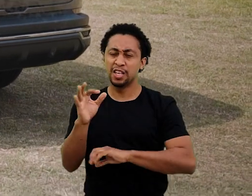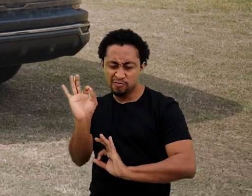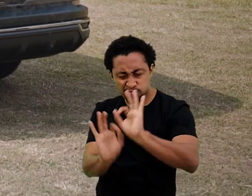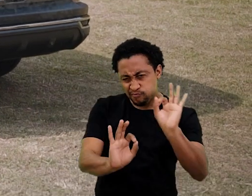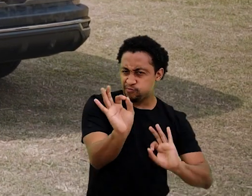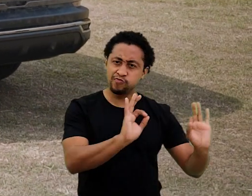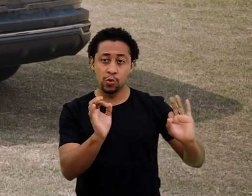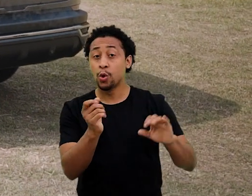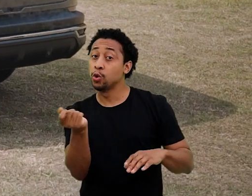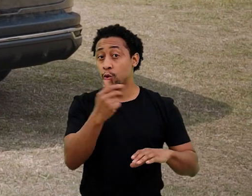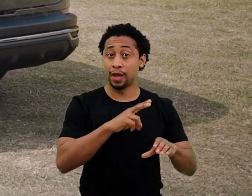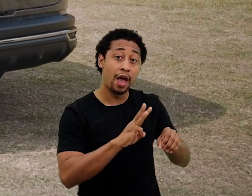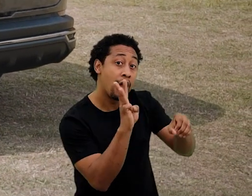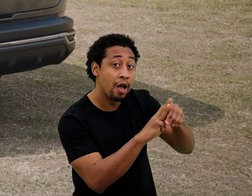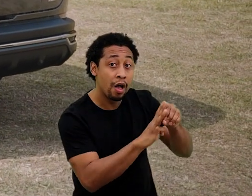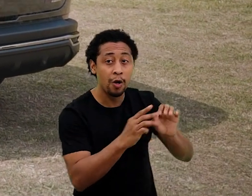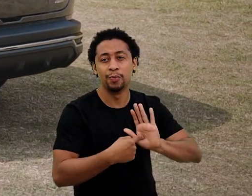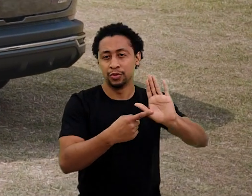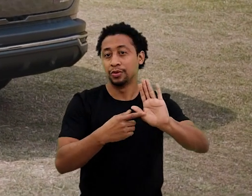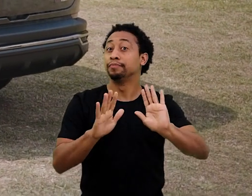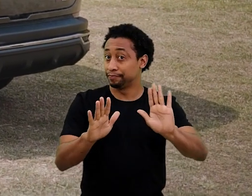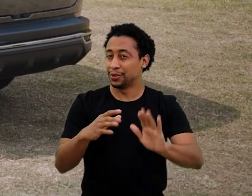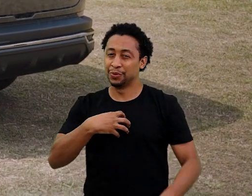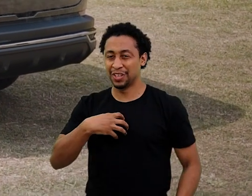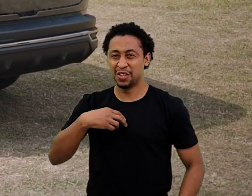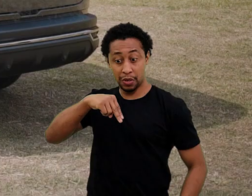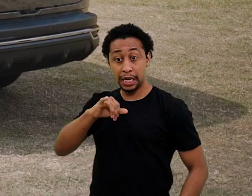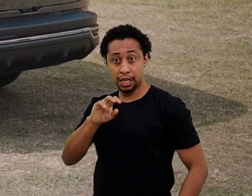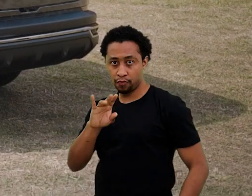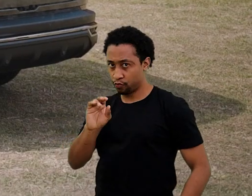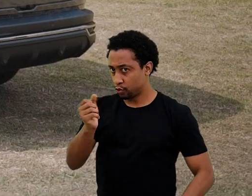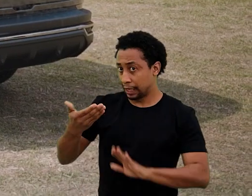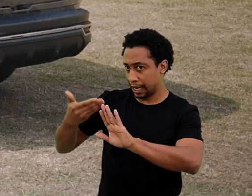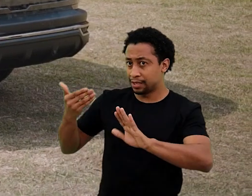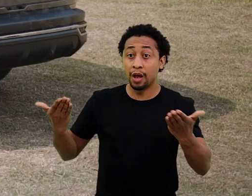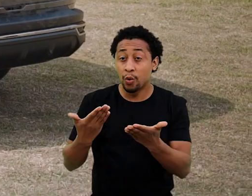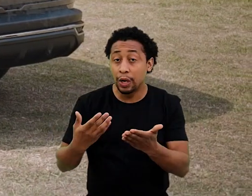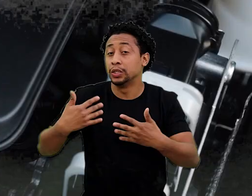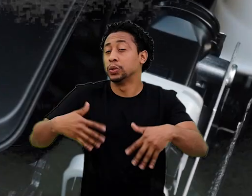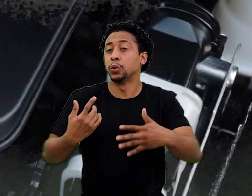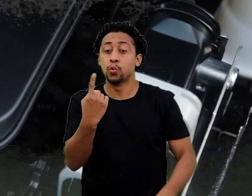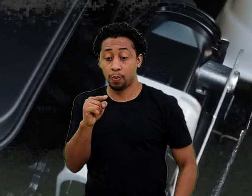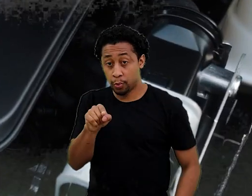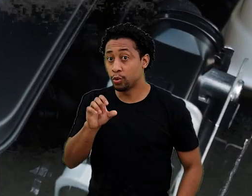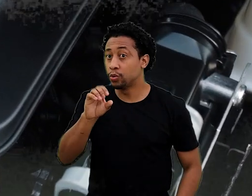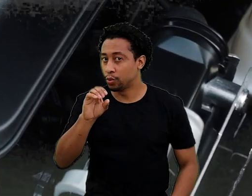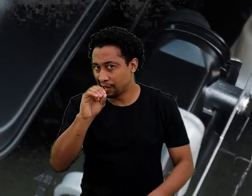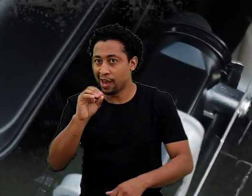1.0 TSI no Nivus, aqui a gente tem não só a opção T200, que é 1.0 turbo de 130 cavalos, mas também